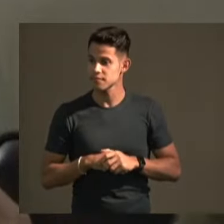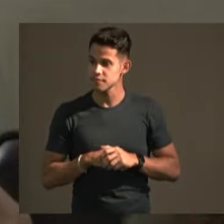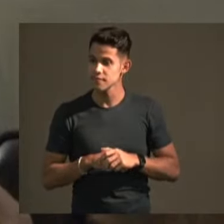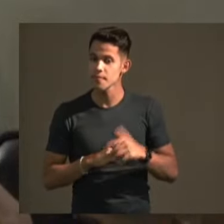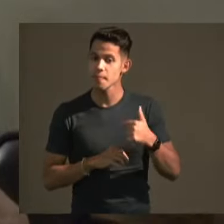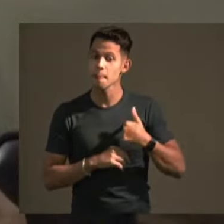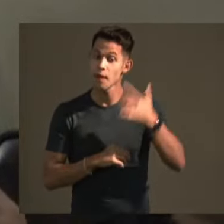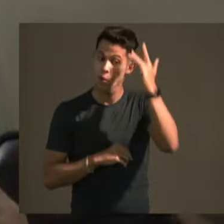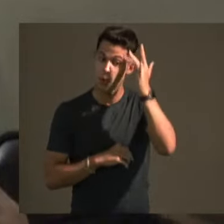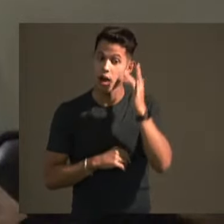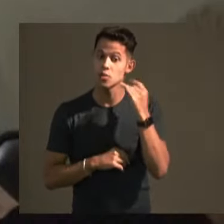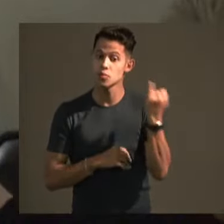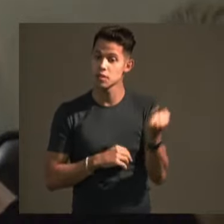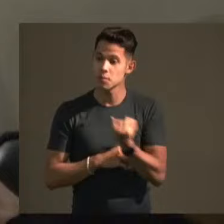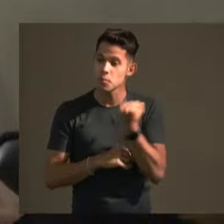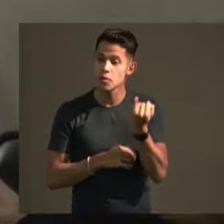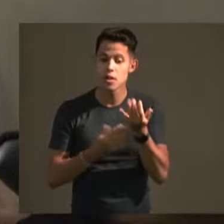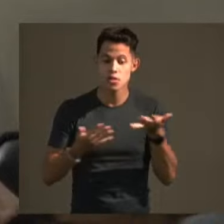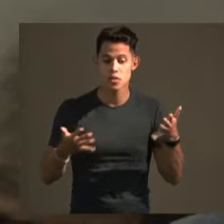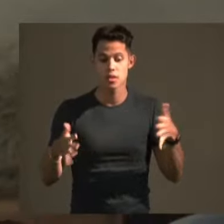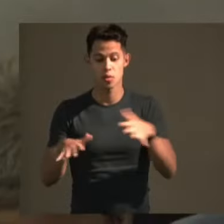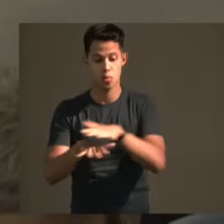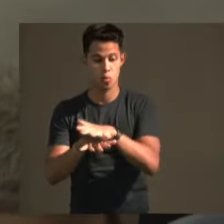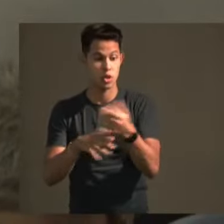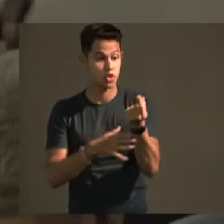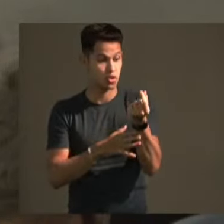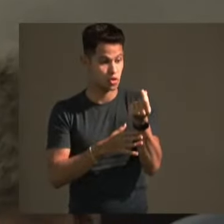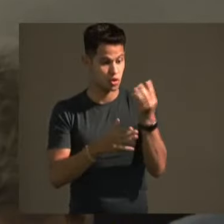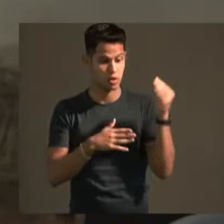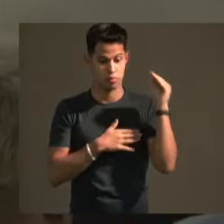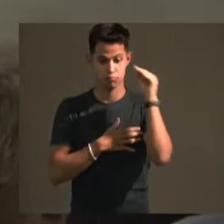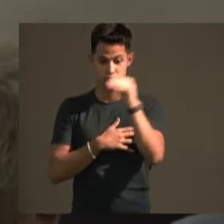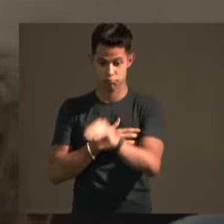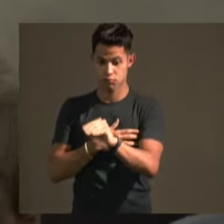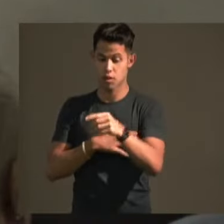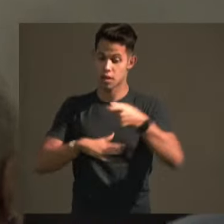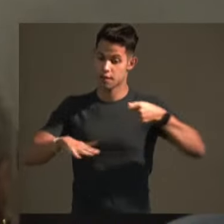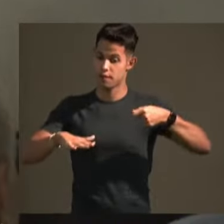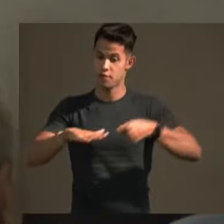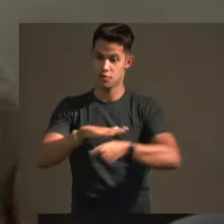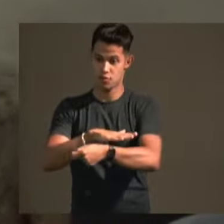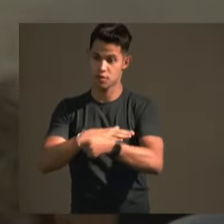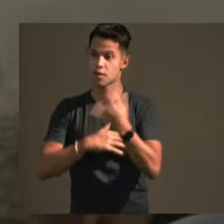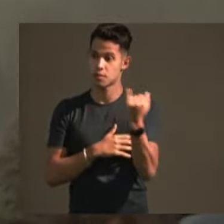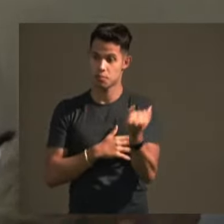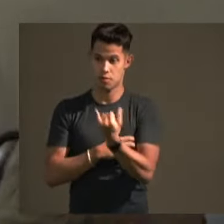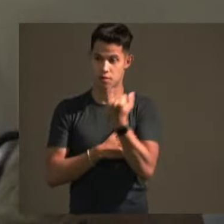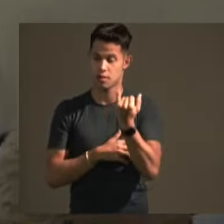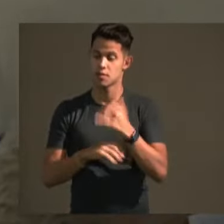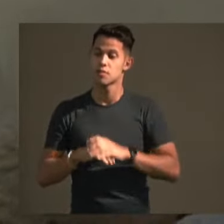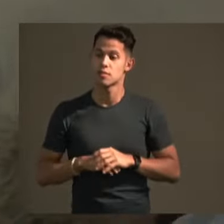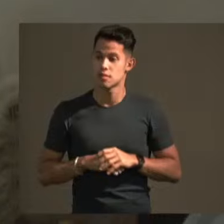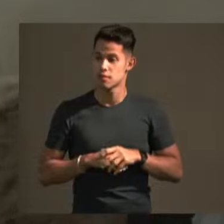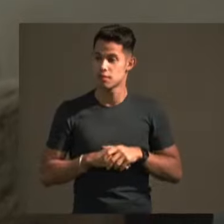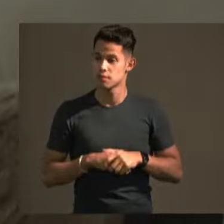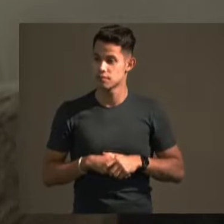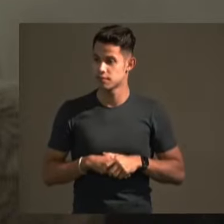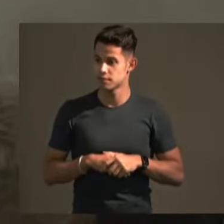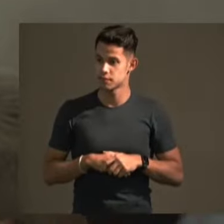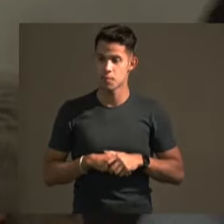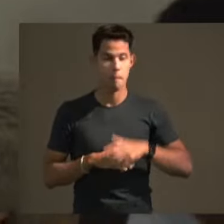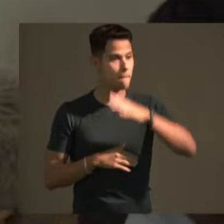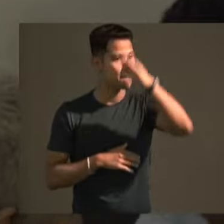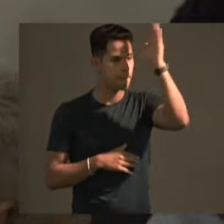de suma importância incluir esses bilhões de reais, espero que esse dinheiro chegue até a população, esses bilhões. Em